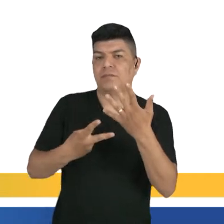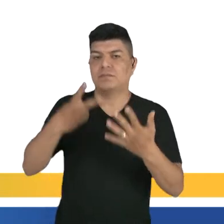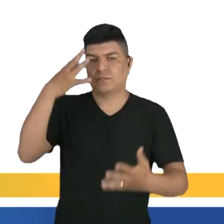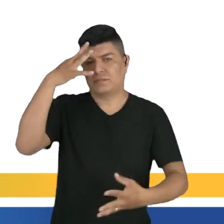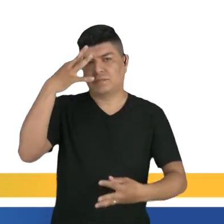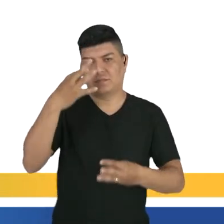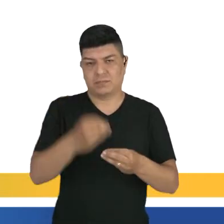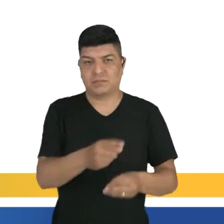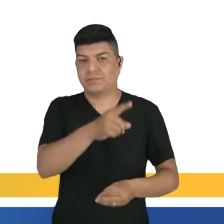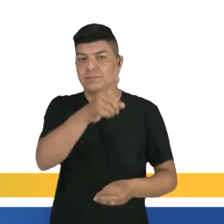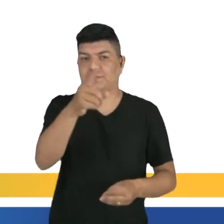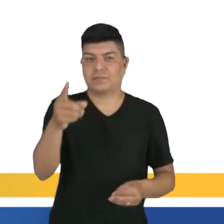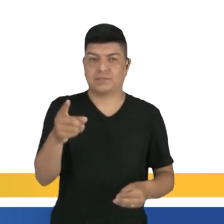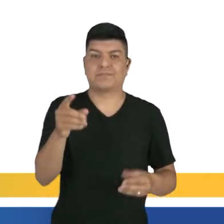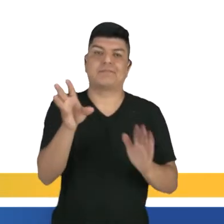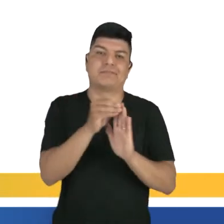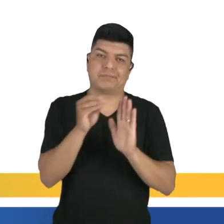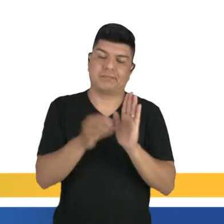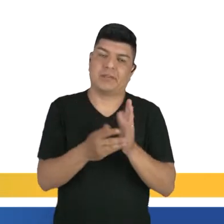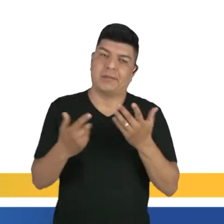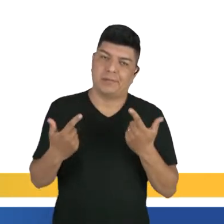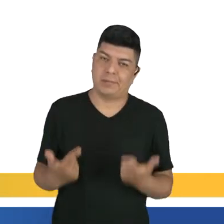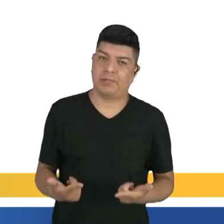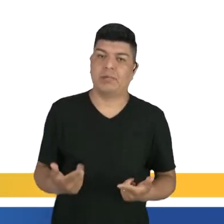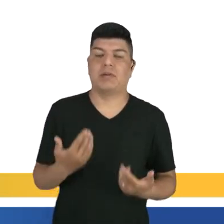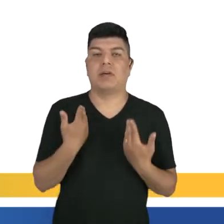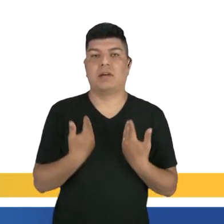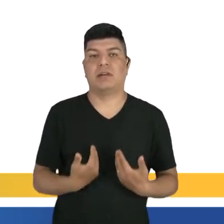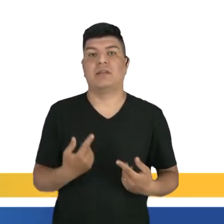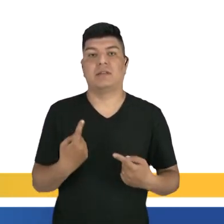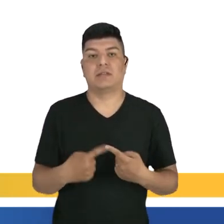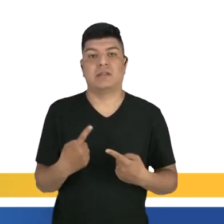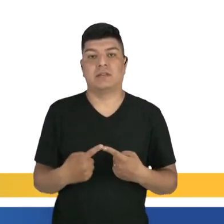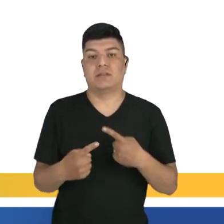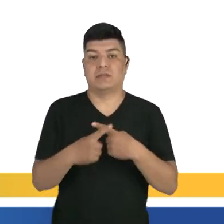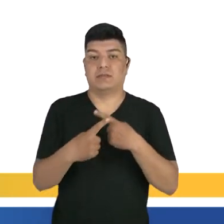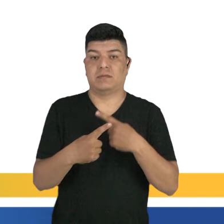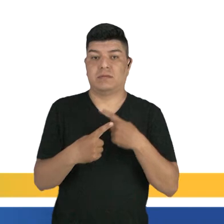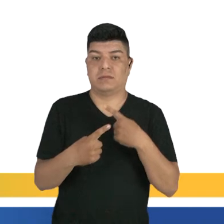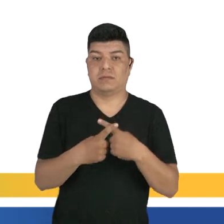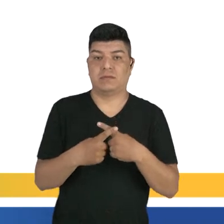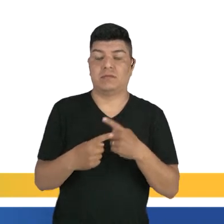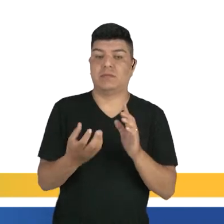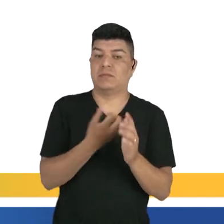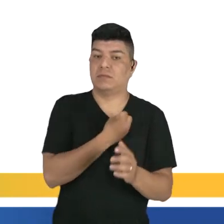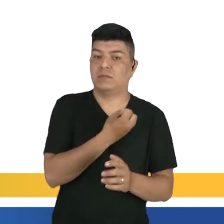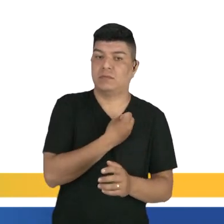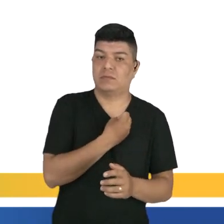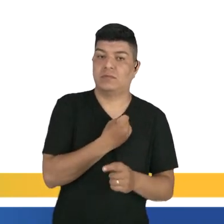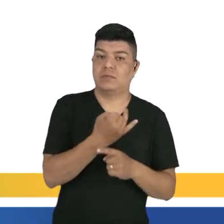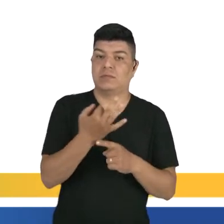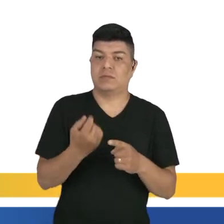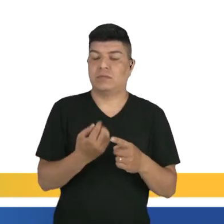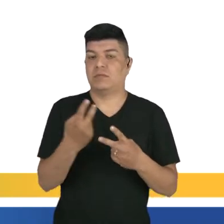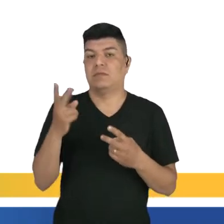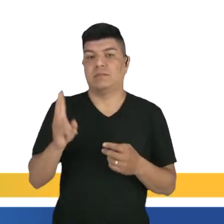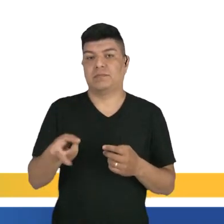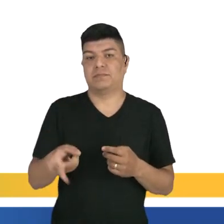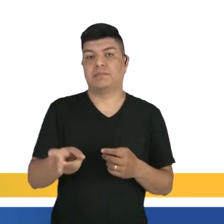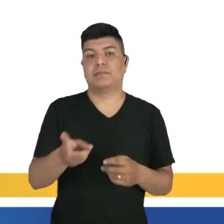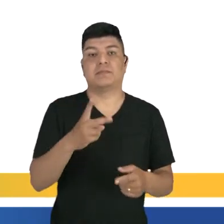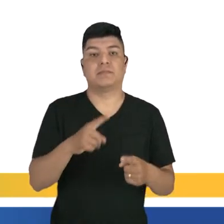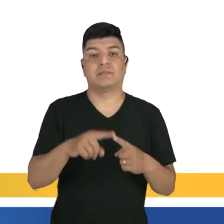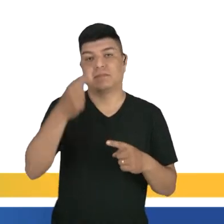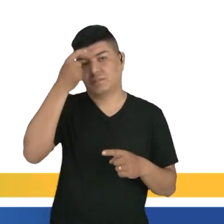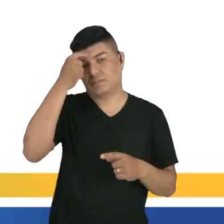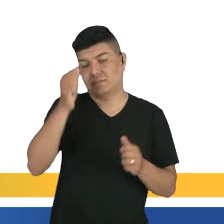né? Você já está cansado de ver esse conteúdo, que estamos trabalhando, né, com multiplicação de um fator por ele mesmo, sucessivas vezes.